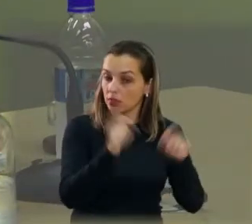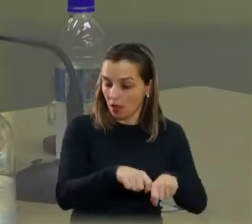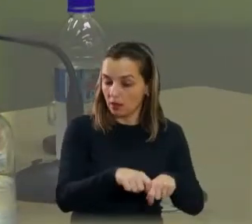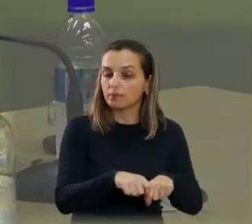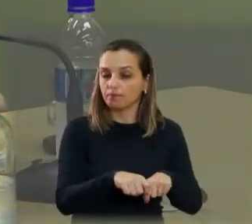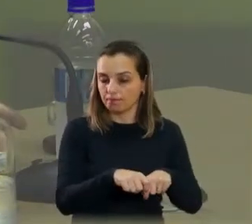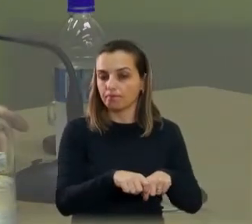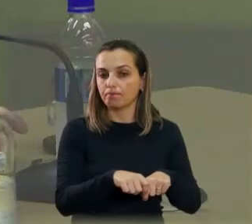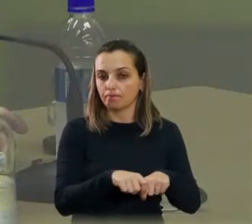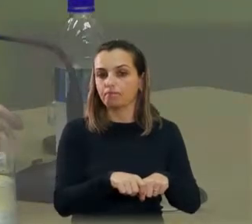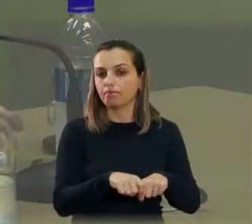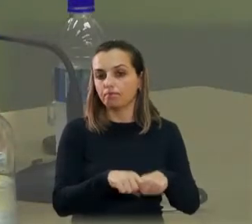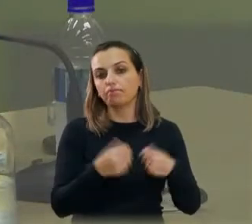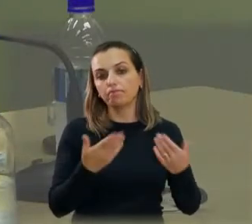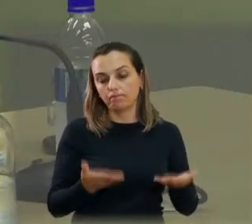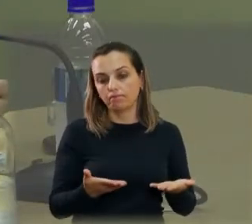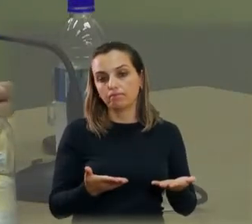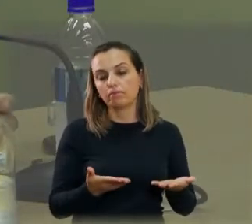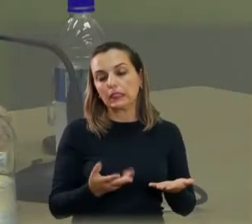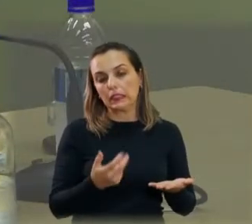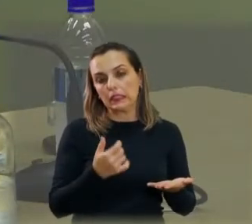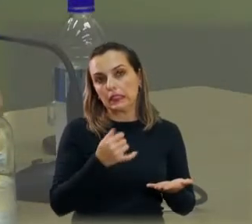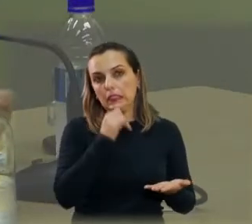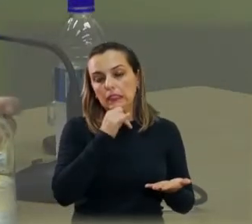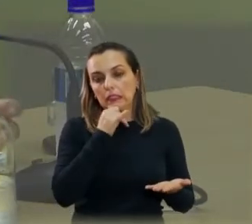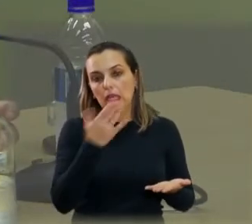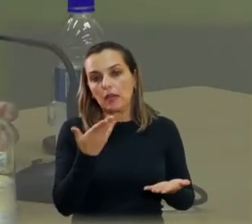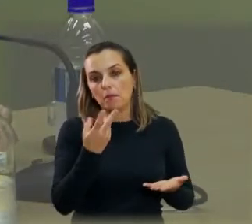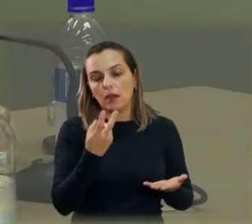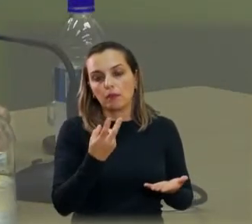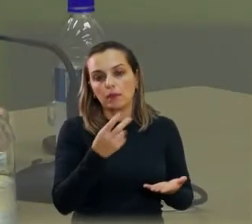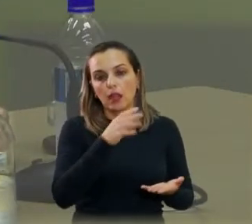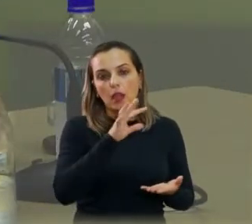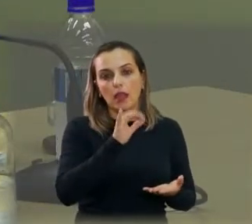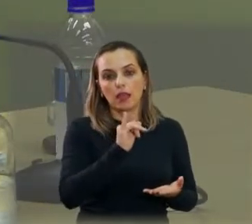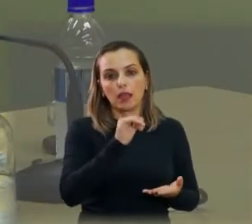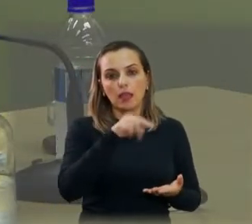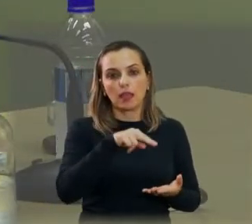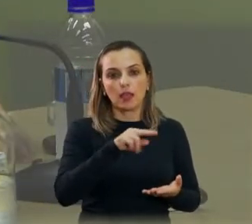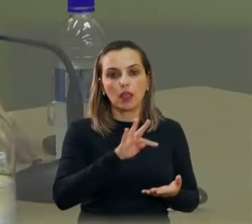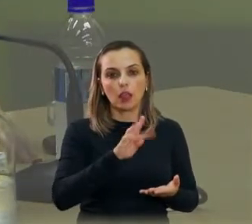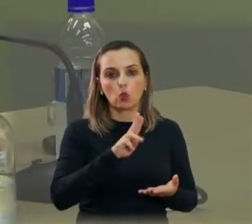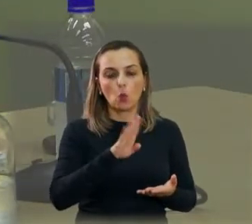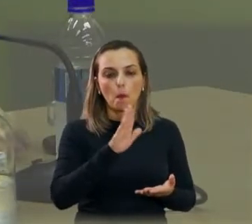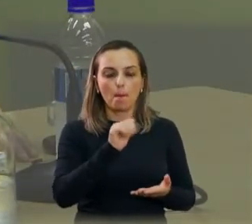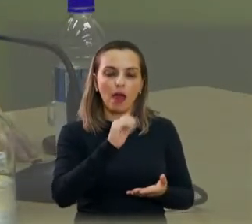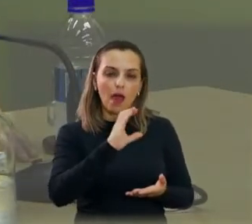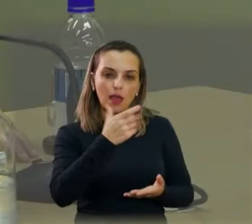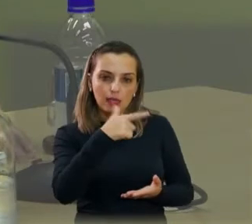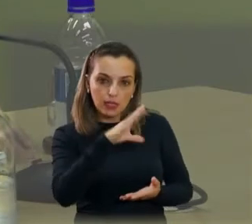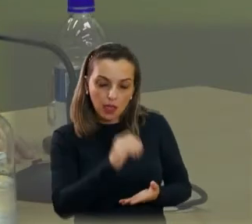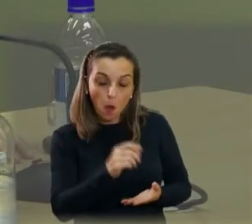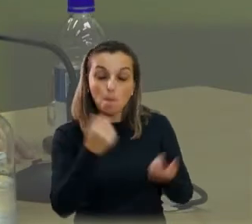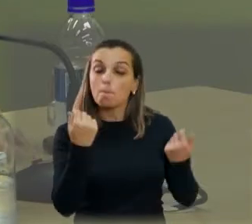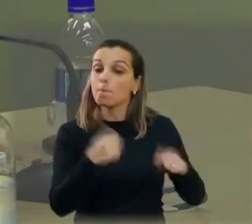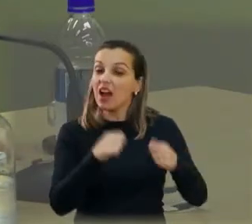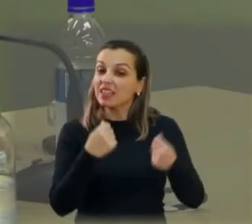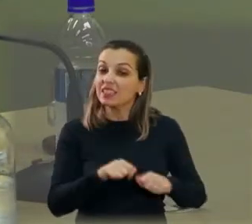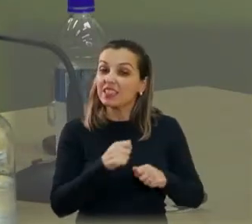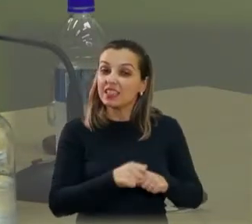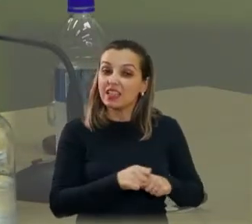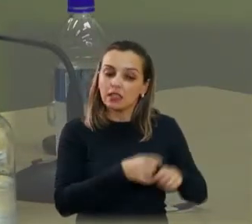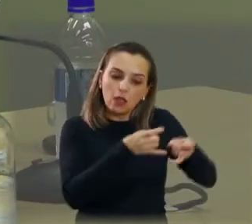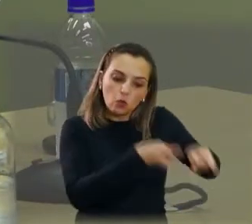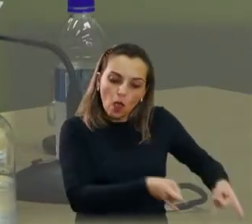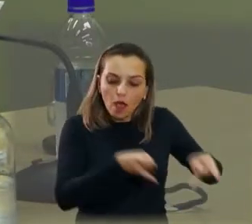mais invasivas, né? Como intubação, alguns outros procedimentos. Então, a gente tem que ter esses leitos separados para